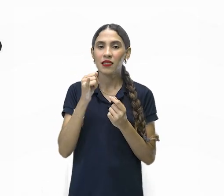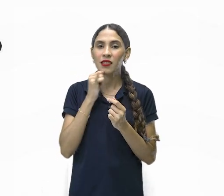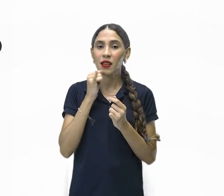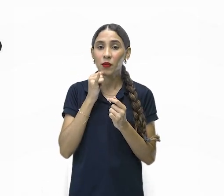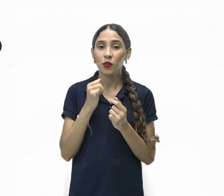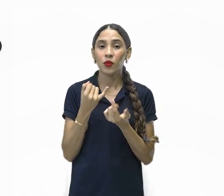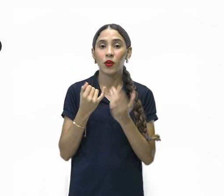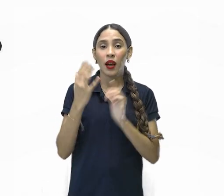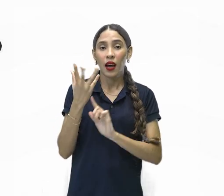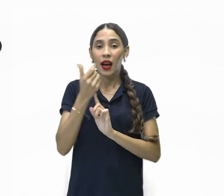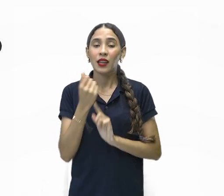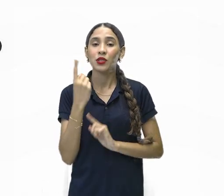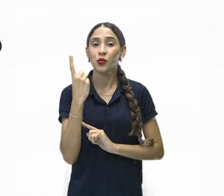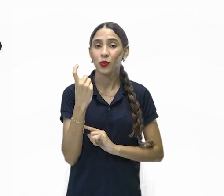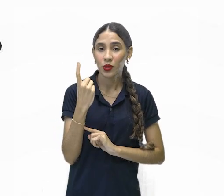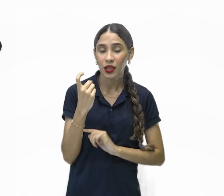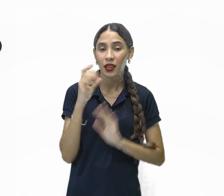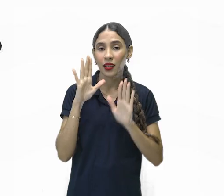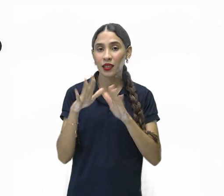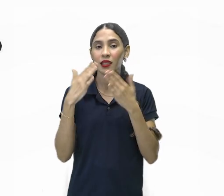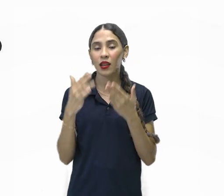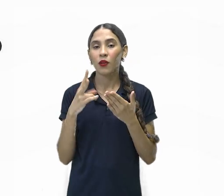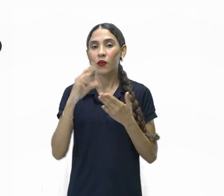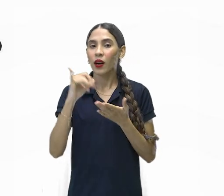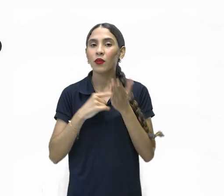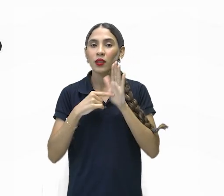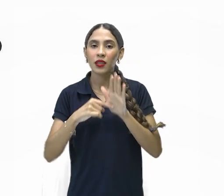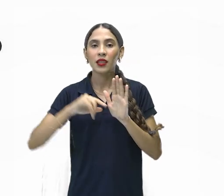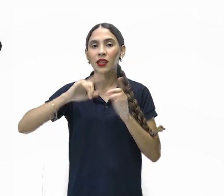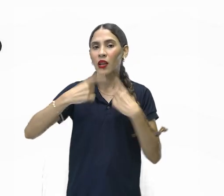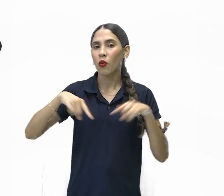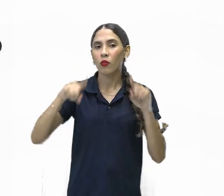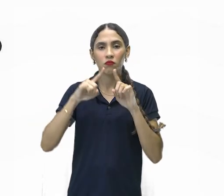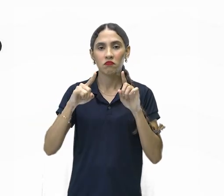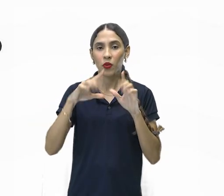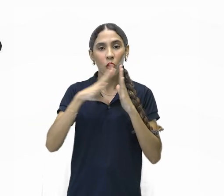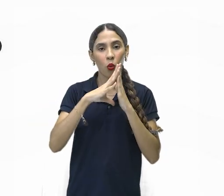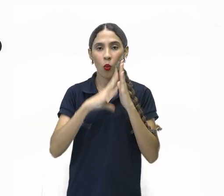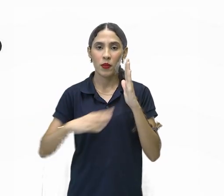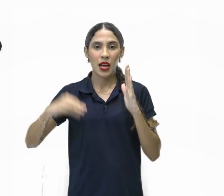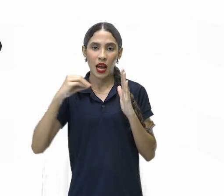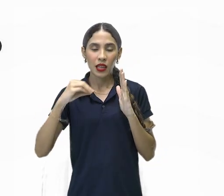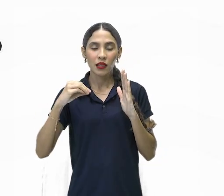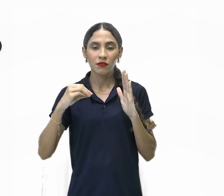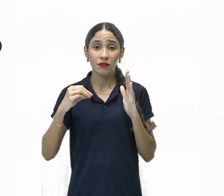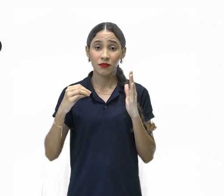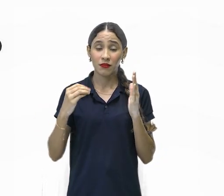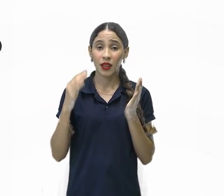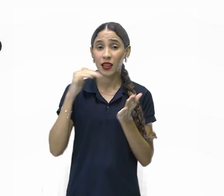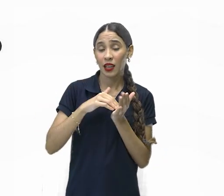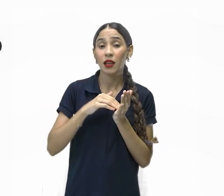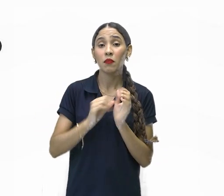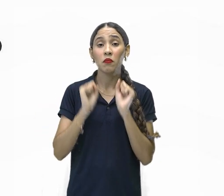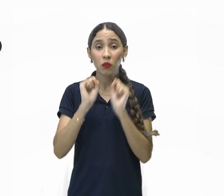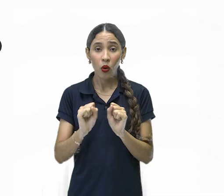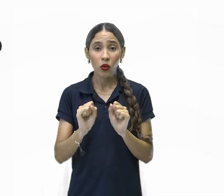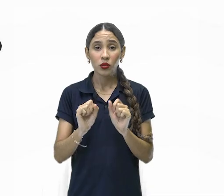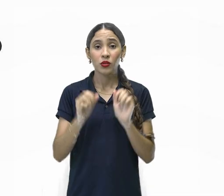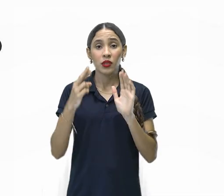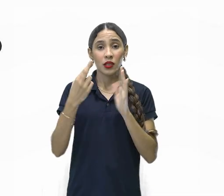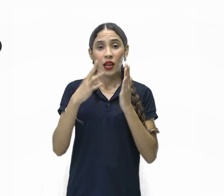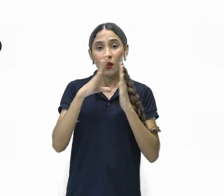obra única. Então, ela vai ser algo que não pode ser copiado. Até pode ser